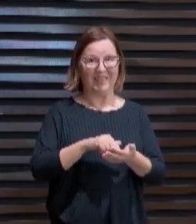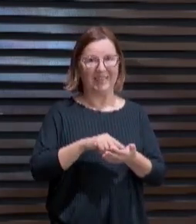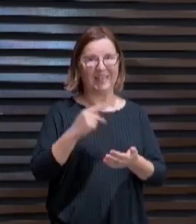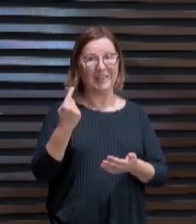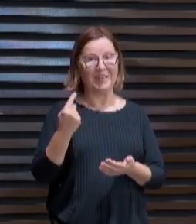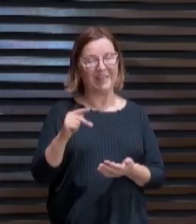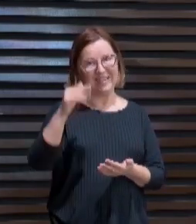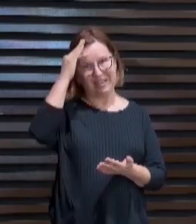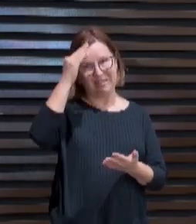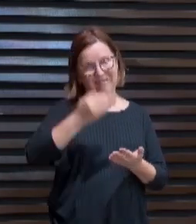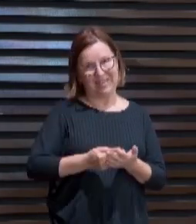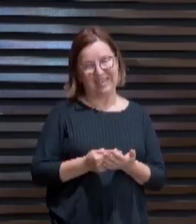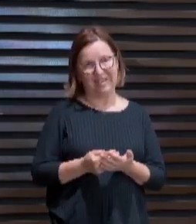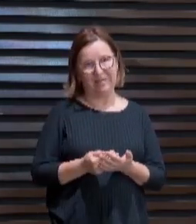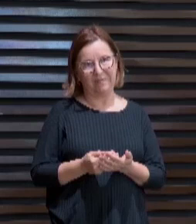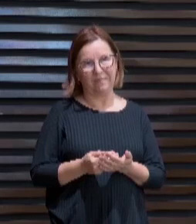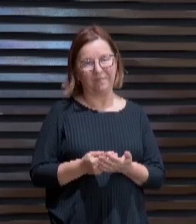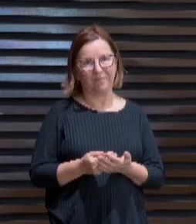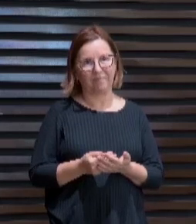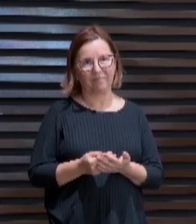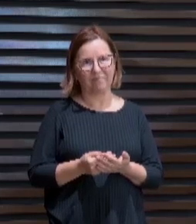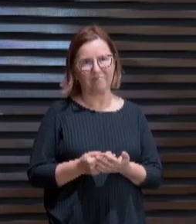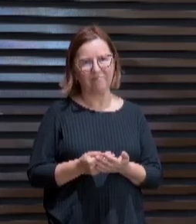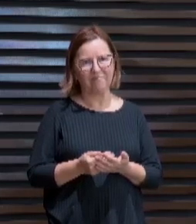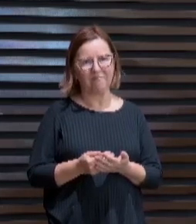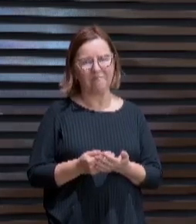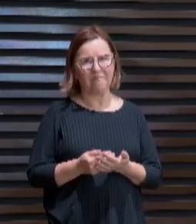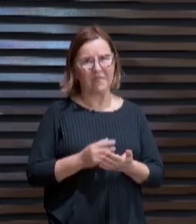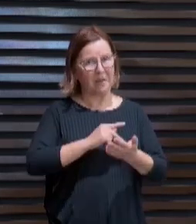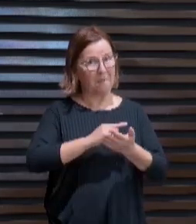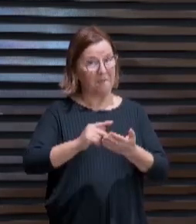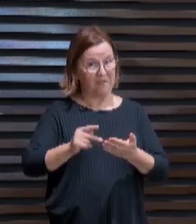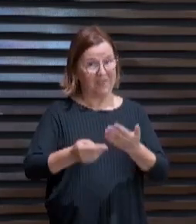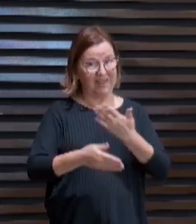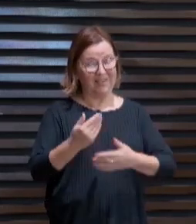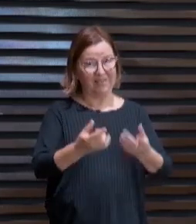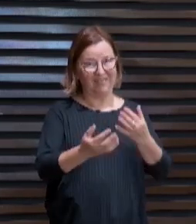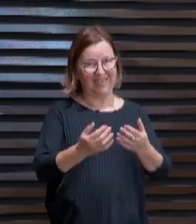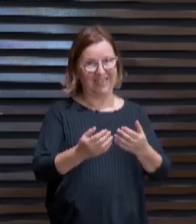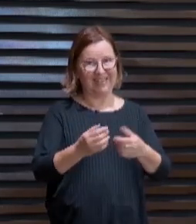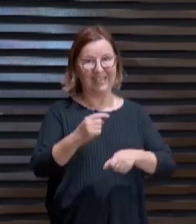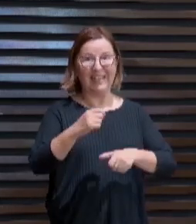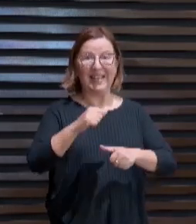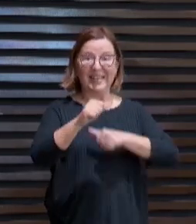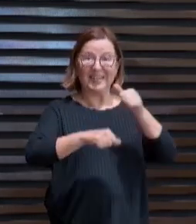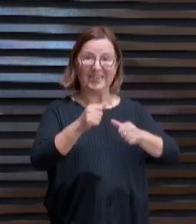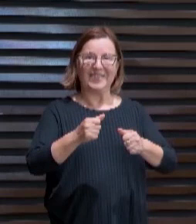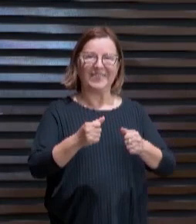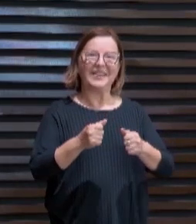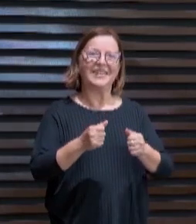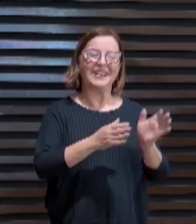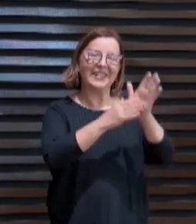ouro perecível, mesmo apurado por fogo, redunde em louvor, glória e honra na revelação de